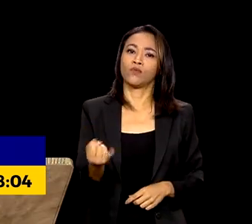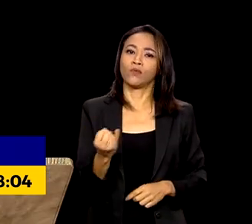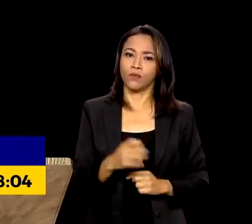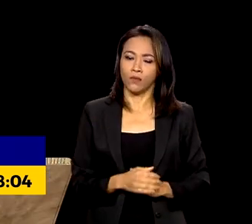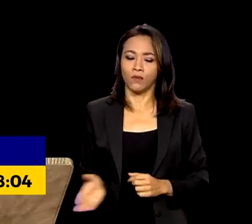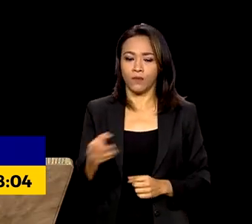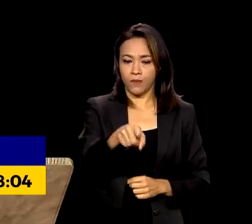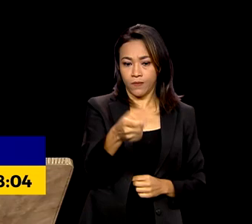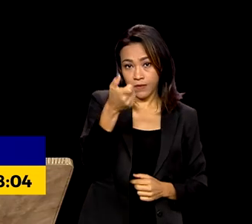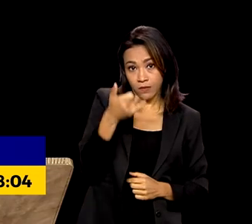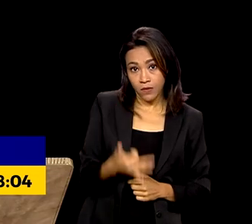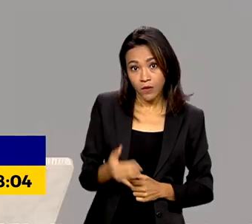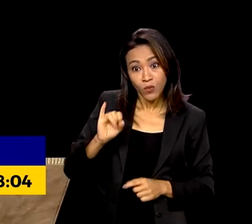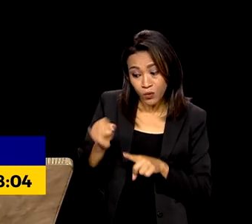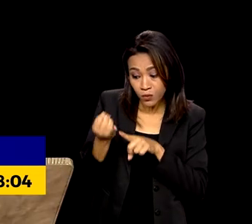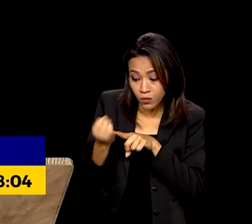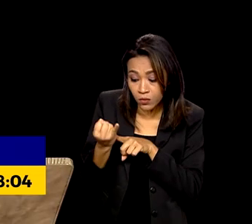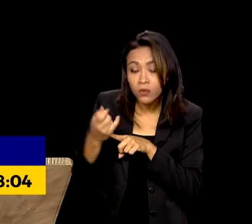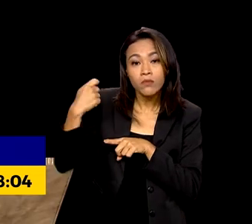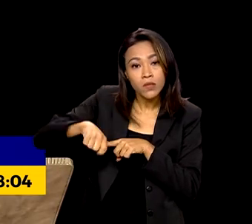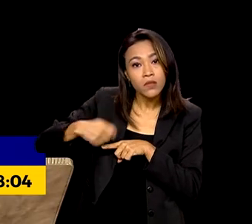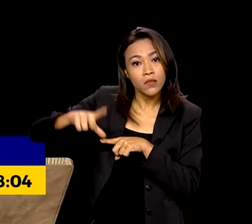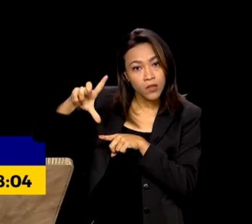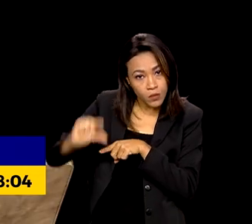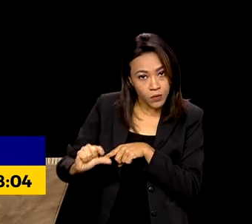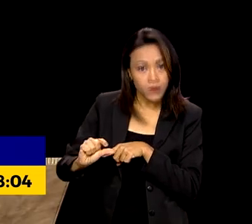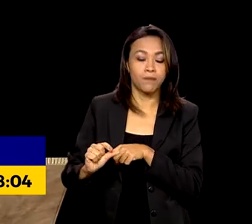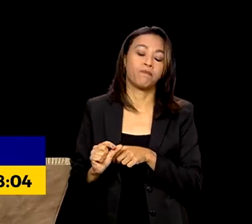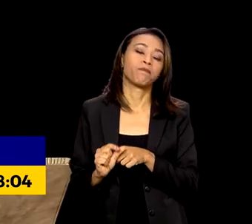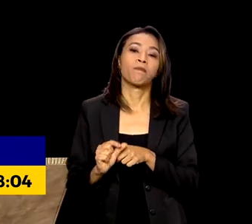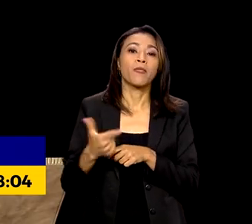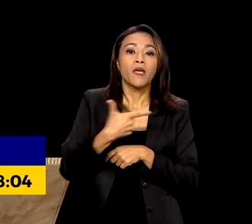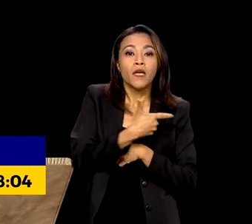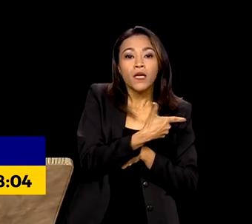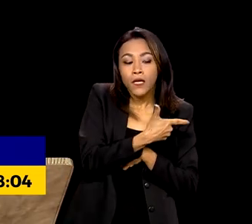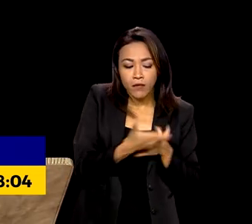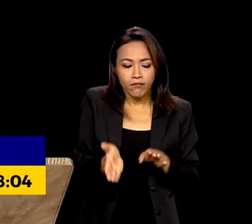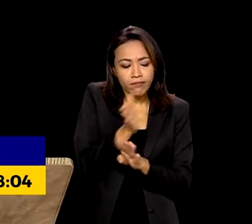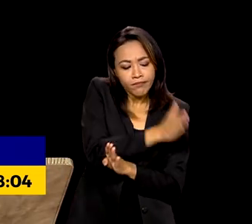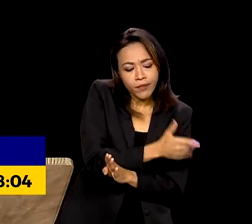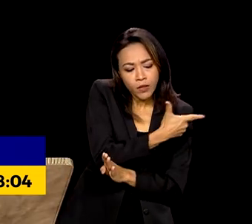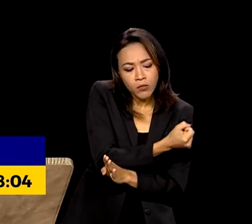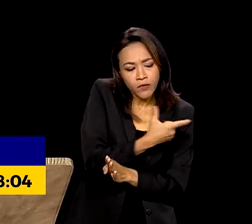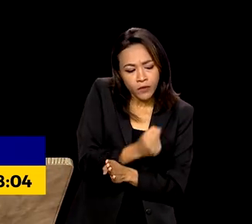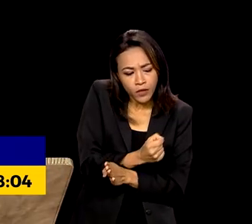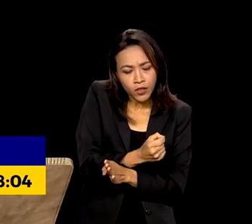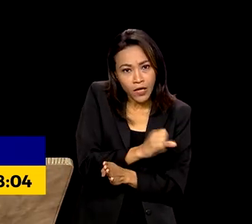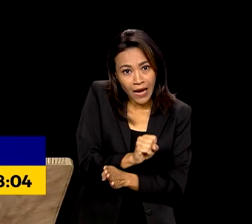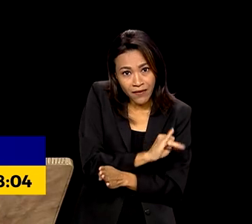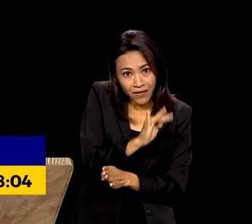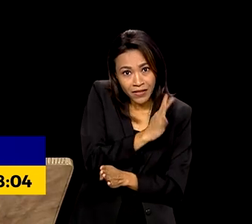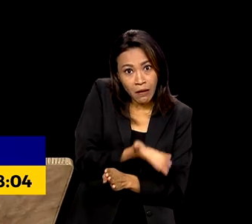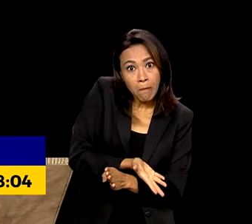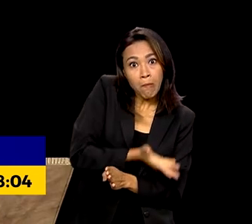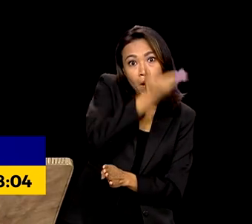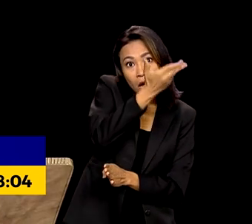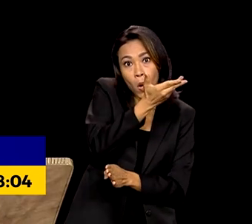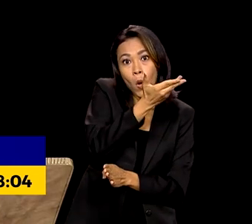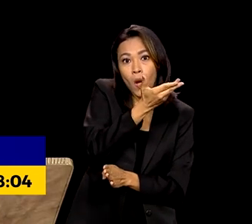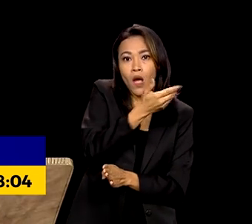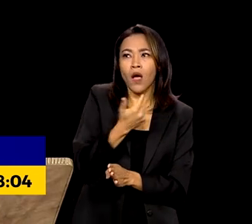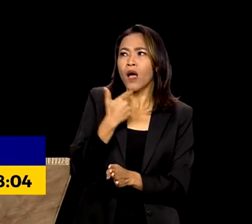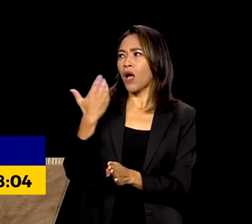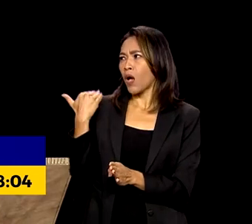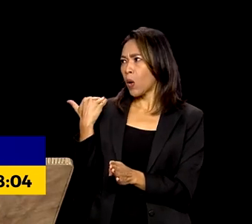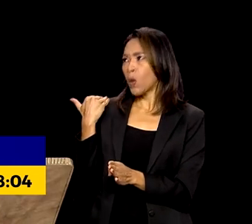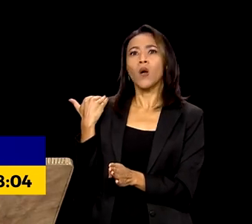Os juros têm que cair. Em 2020, a inflação era maior do que hoje. Agora acabou de ser